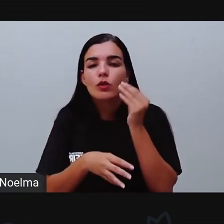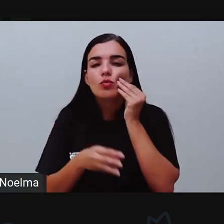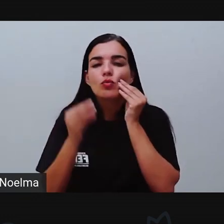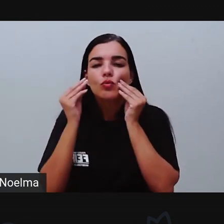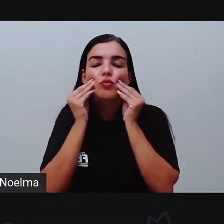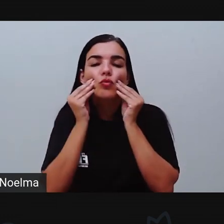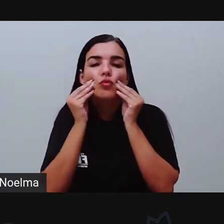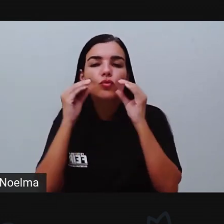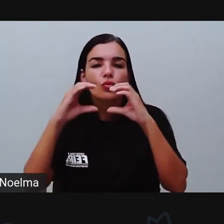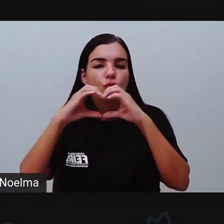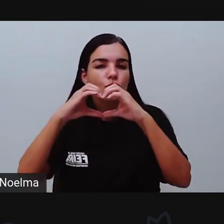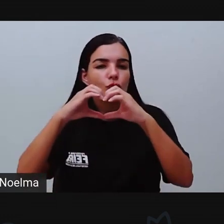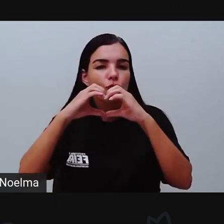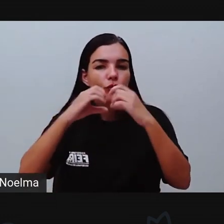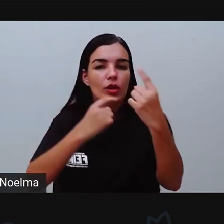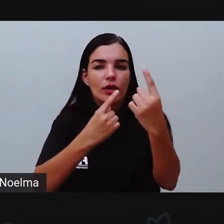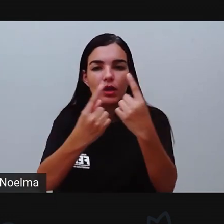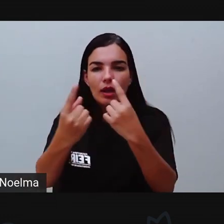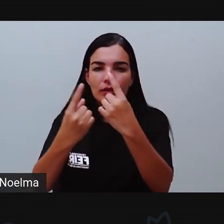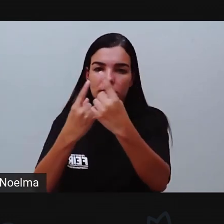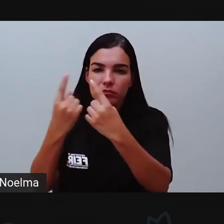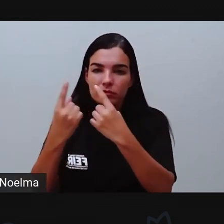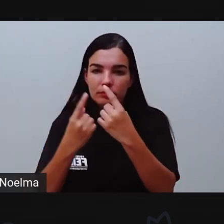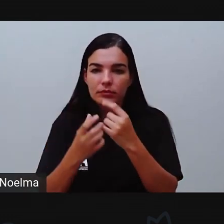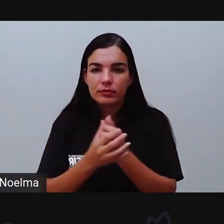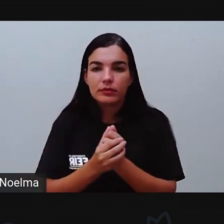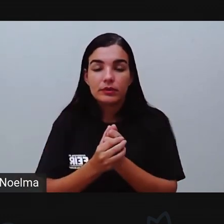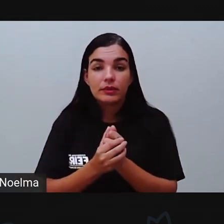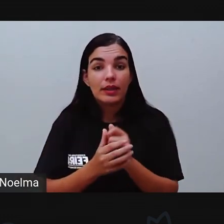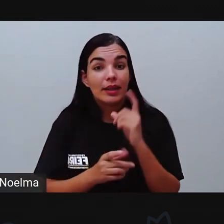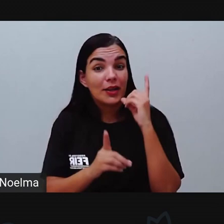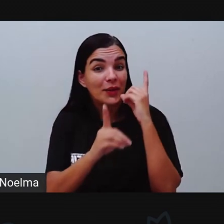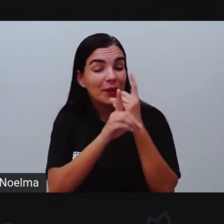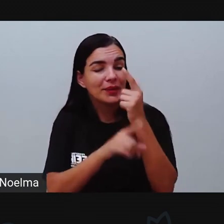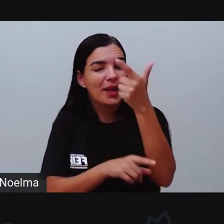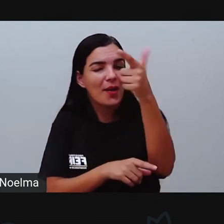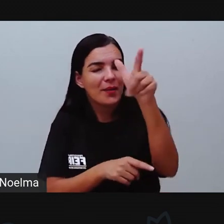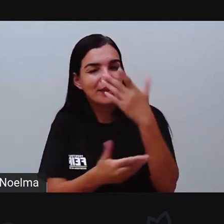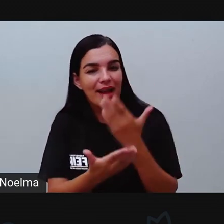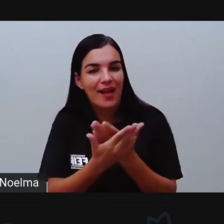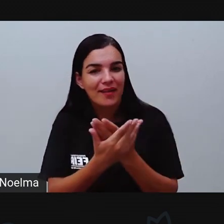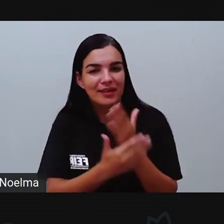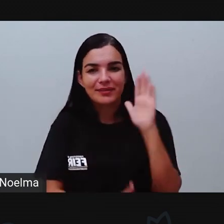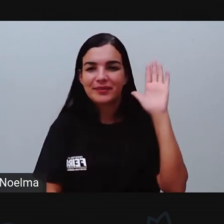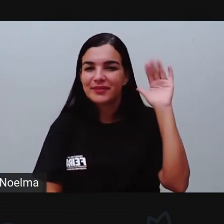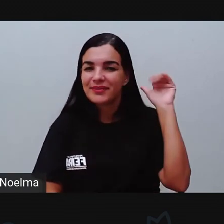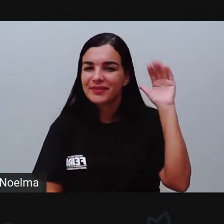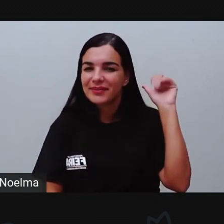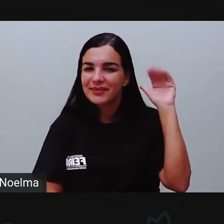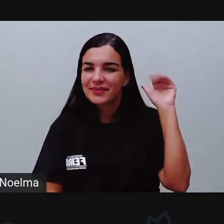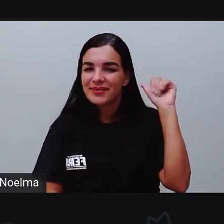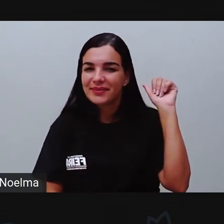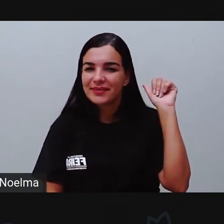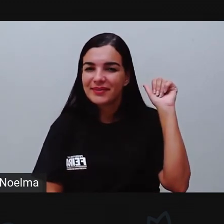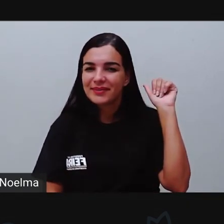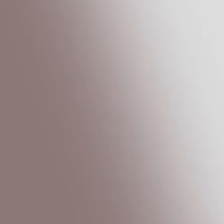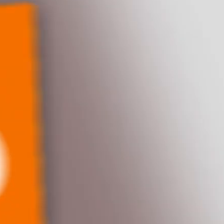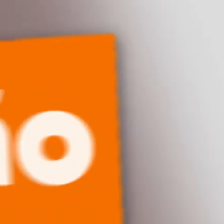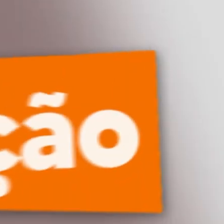Beijinho no coração de cada um de vocês e a gente se encontra na próxima aula. Tchau, tchau!